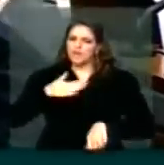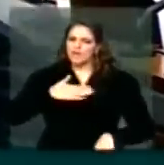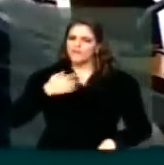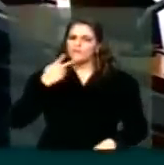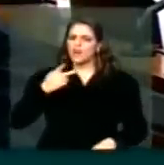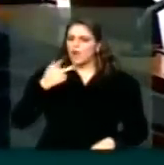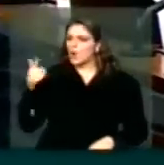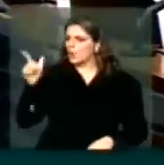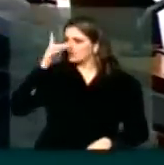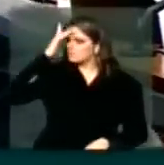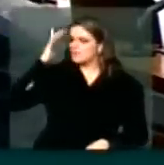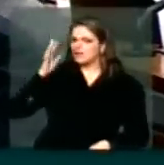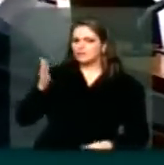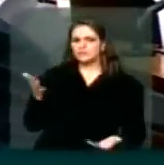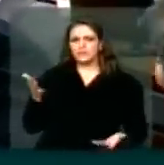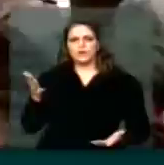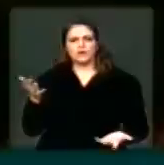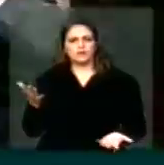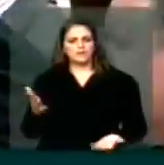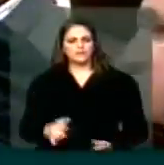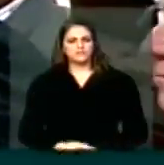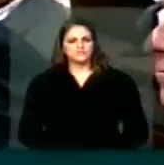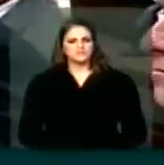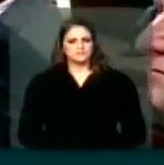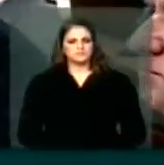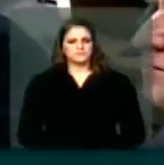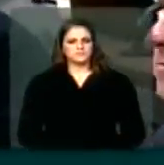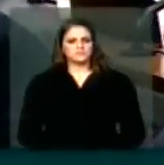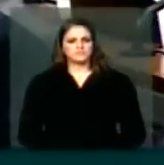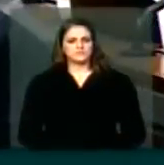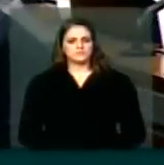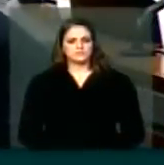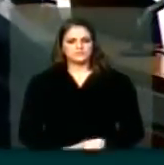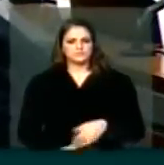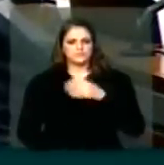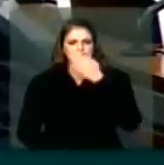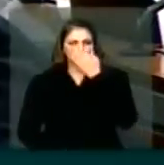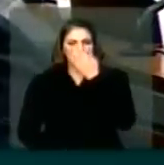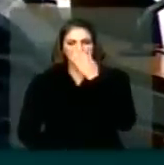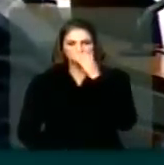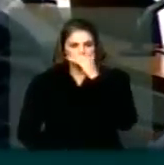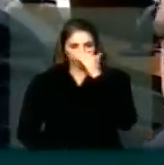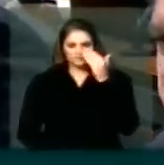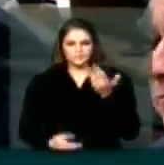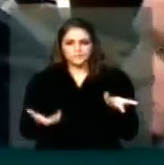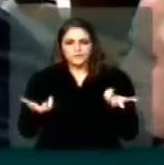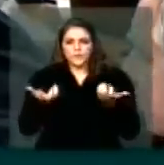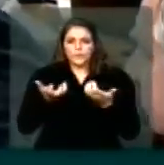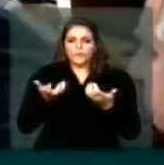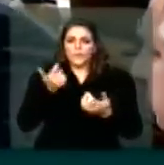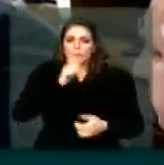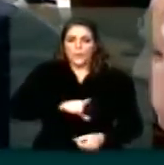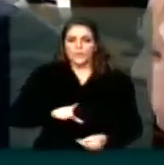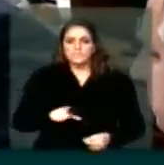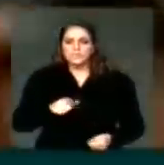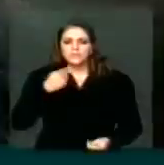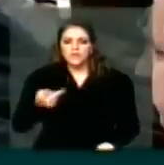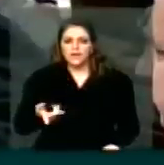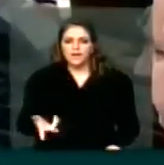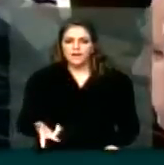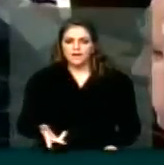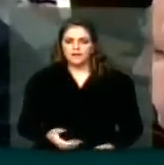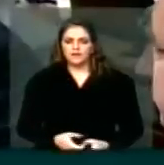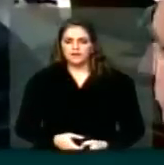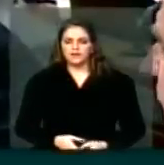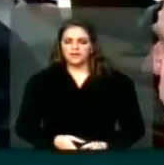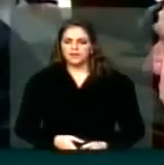palavra. Vossa Excelência já está inscrita, deputado Maia. Porque isso não é possível, eu não consigo sequer expressar aqui aquilo que quero falar sobre o depoimento.